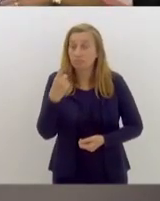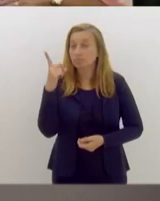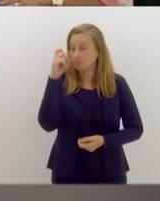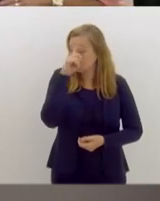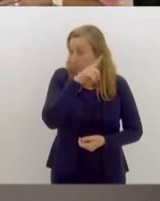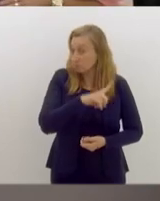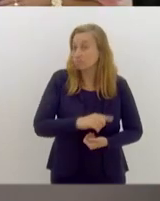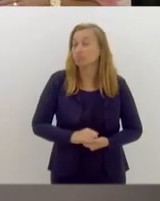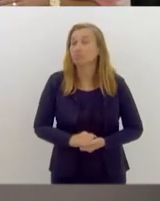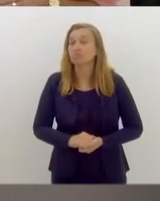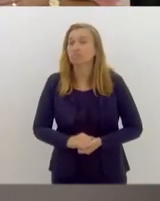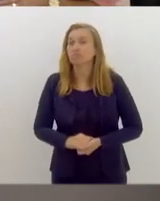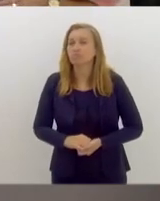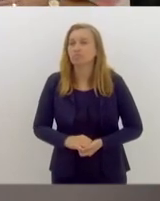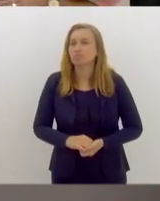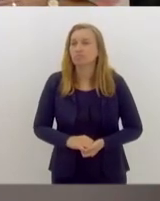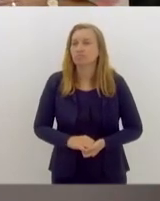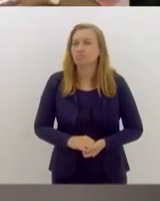dificuldades.